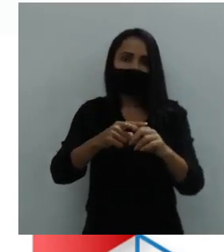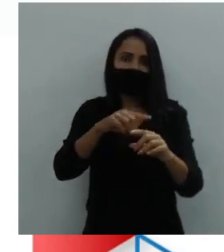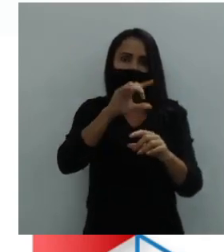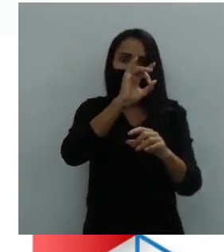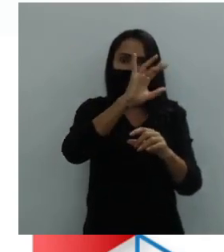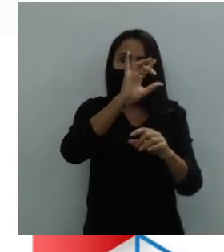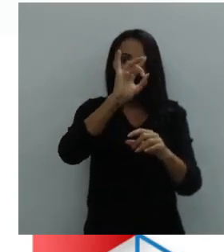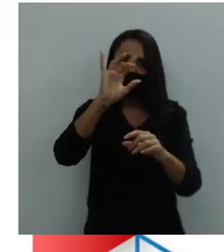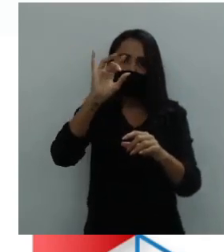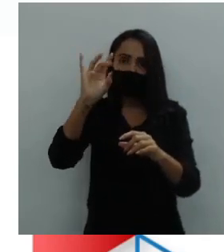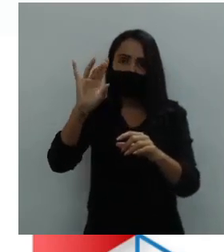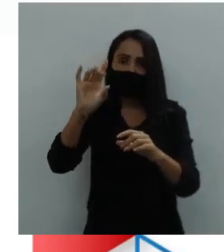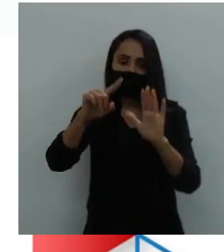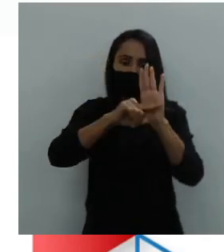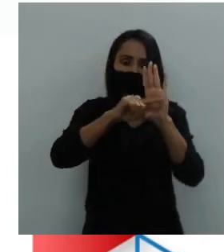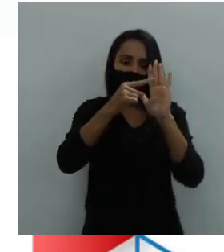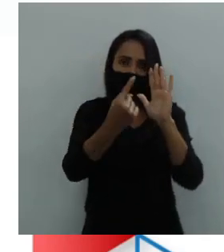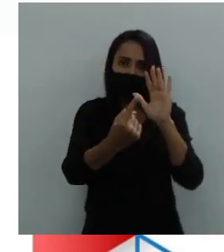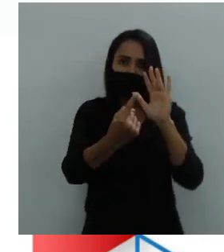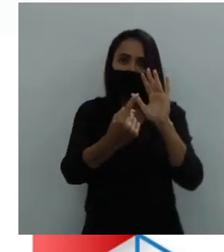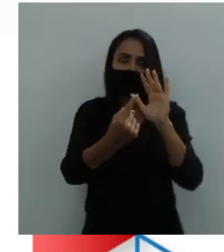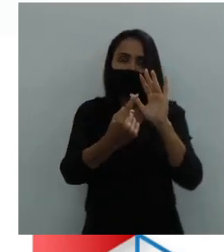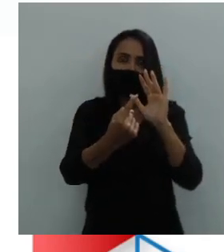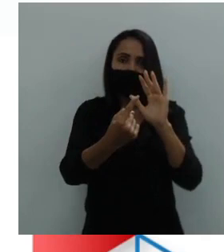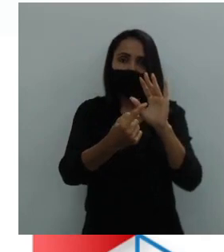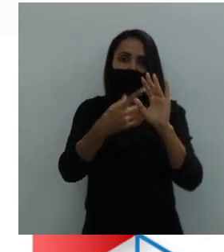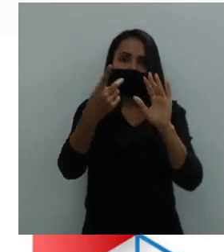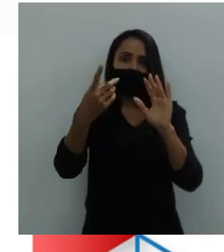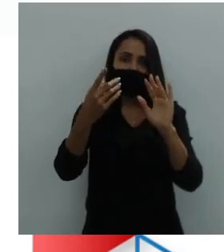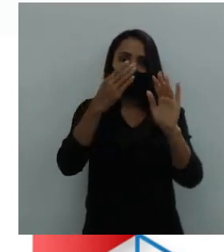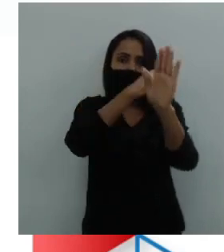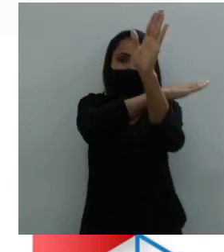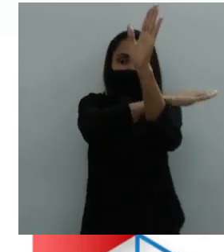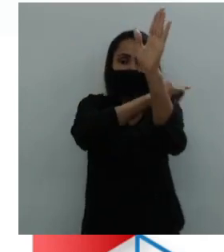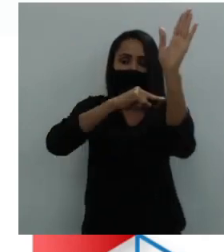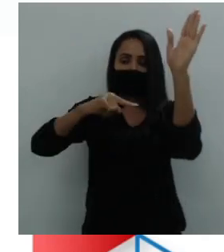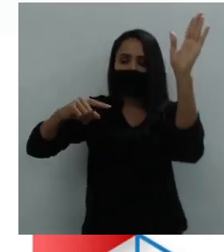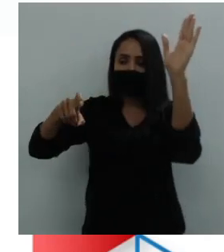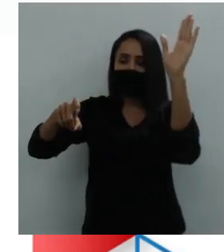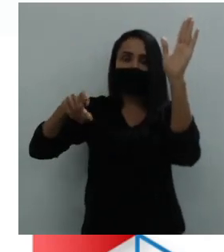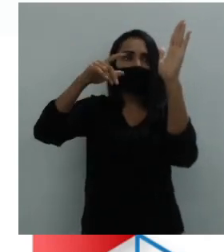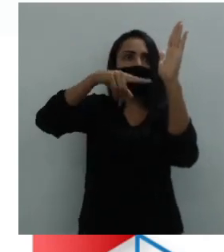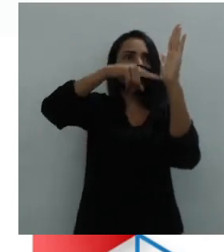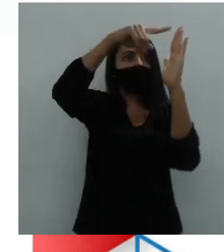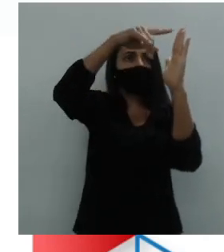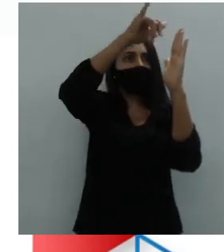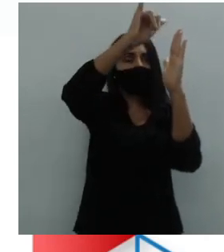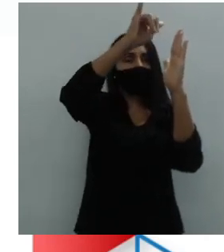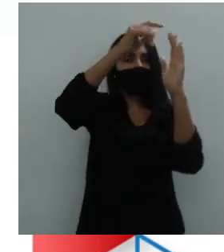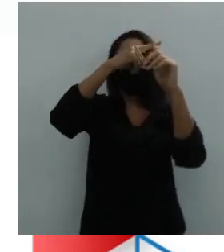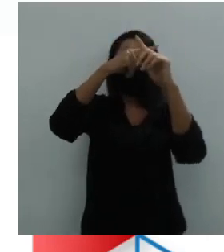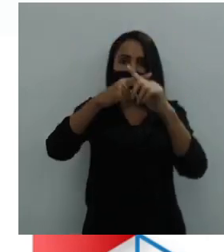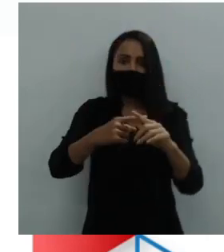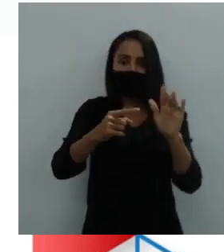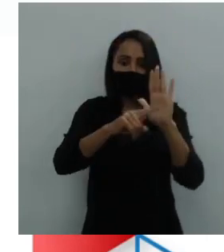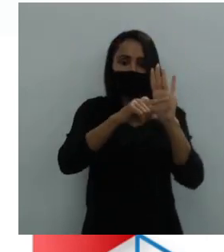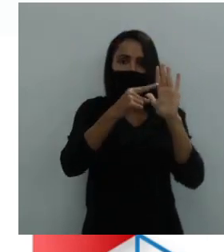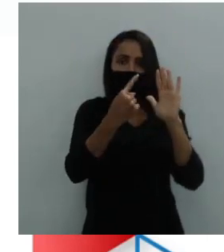membro por menos 1. Tanto o x quanto o y foram multiplicados por menos